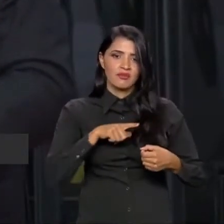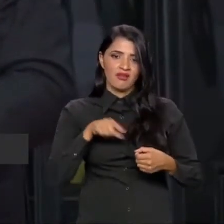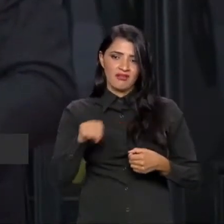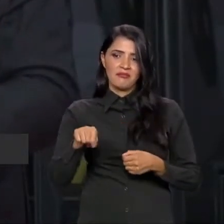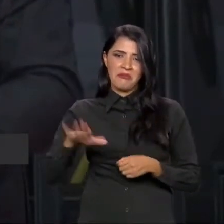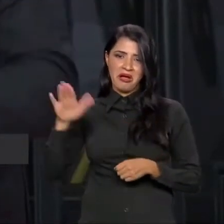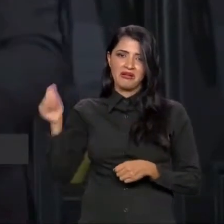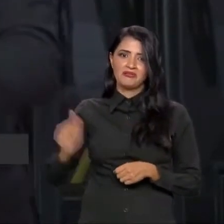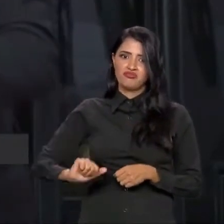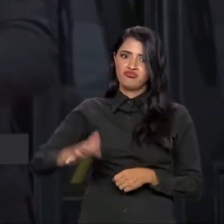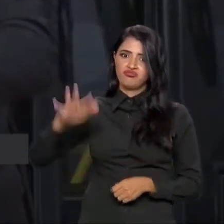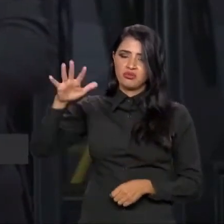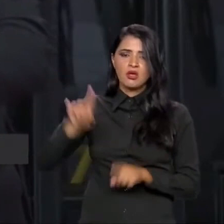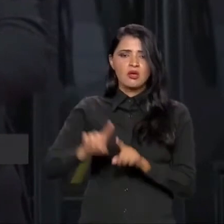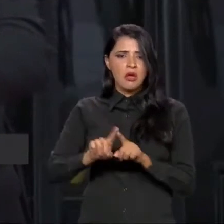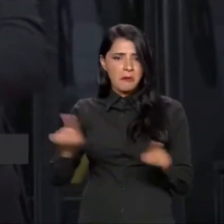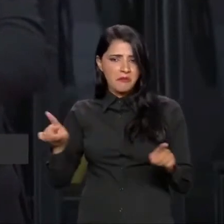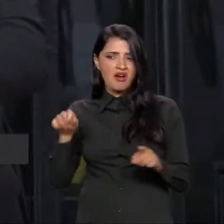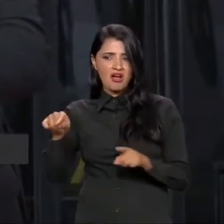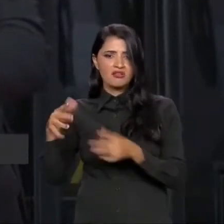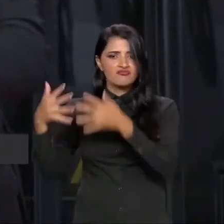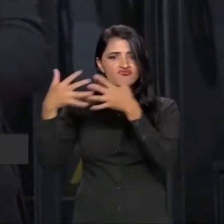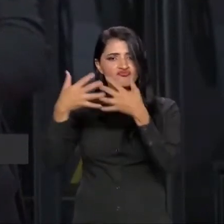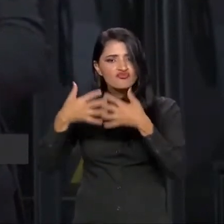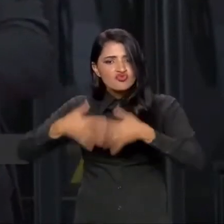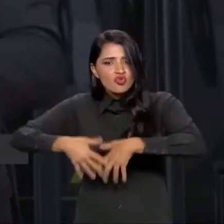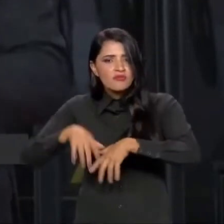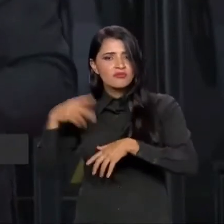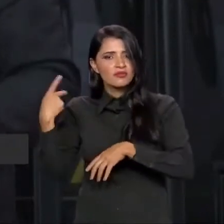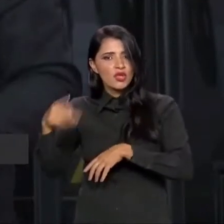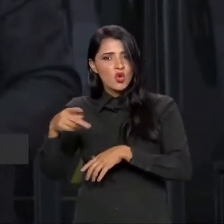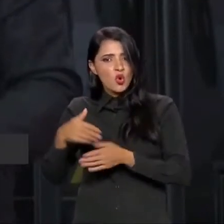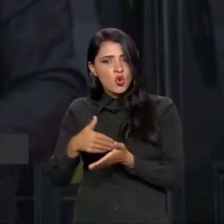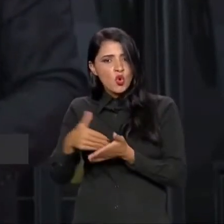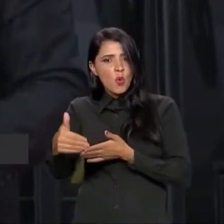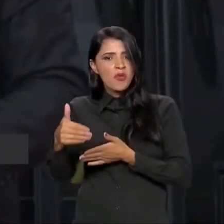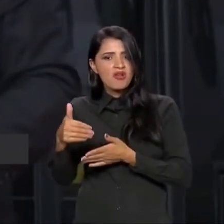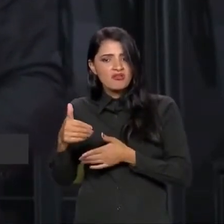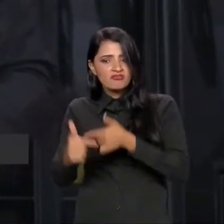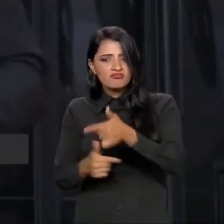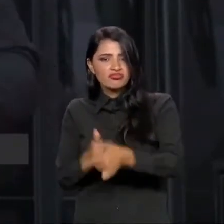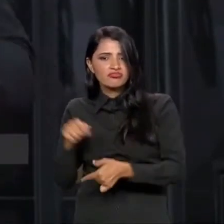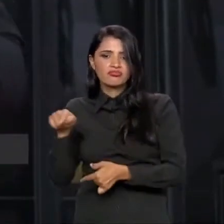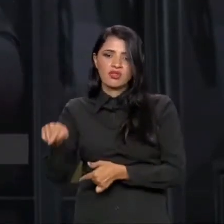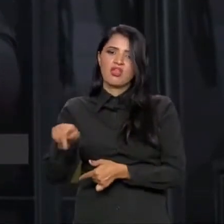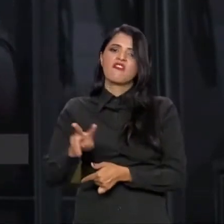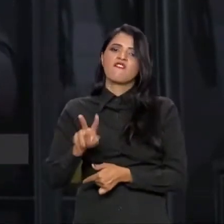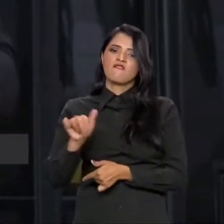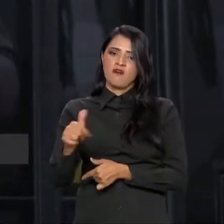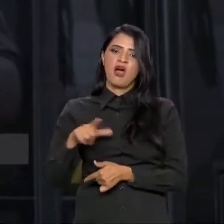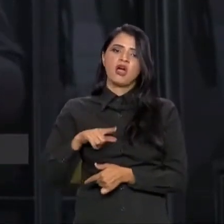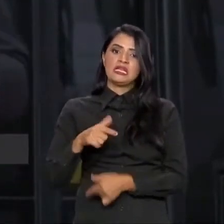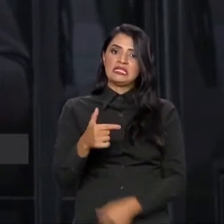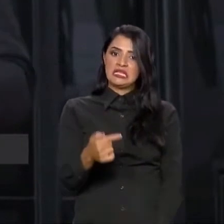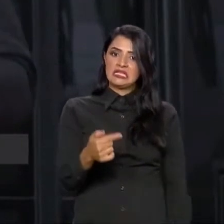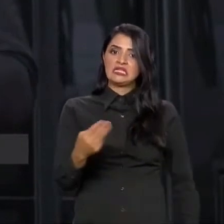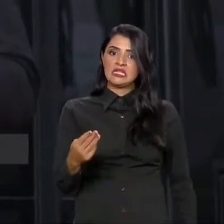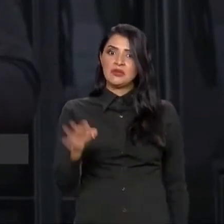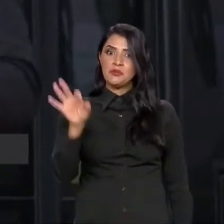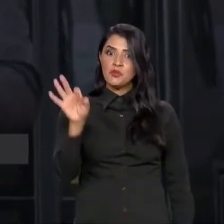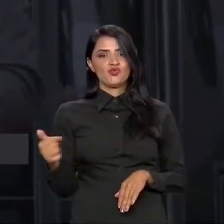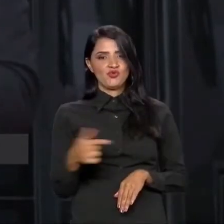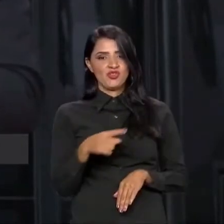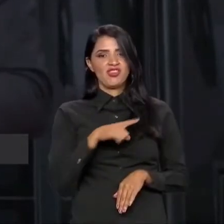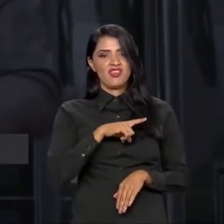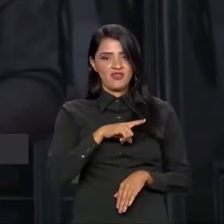Mas, no funcionamento dele, quando ele começa a operar, ele vai custar 73%